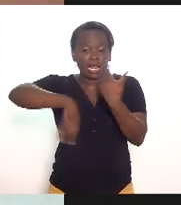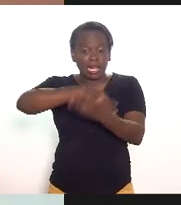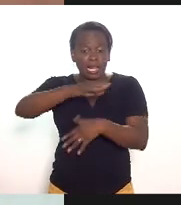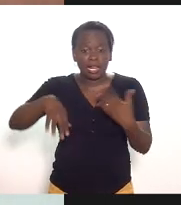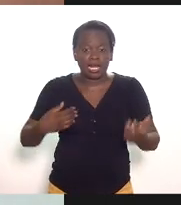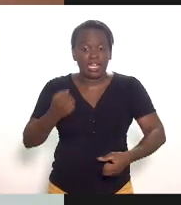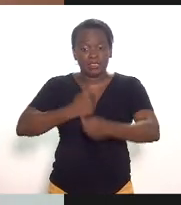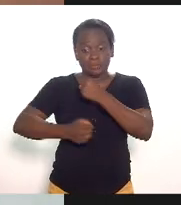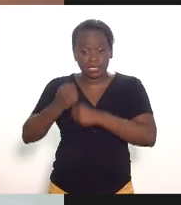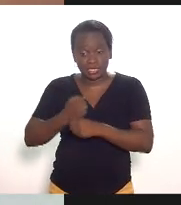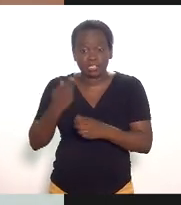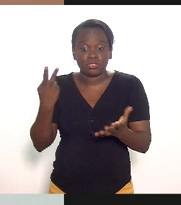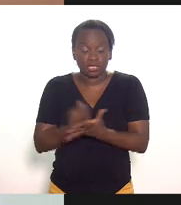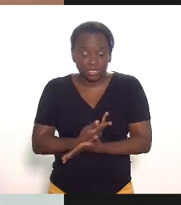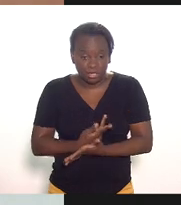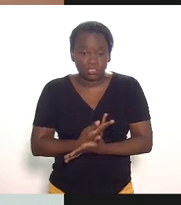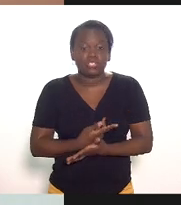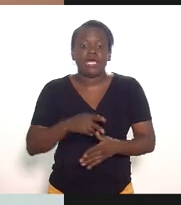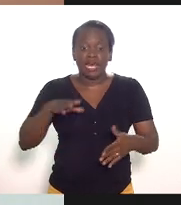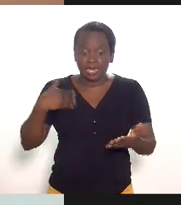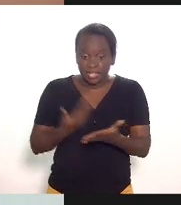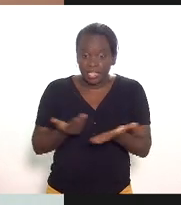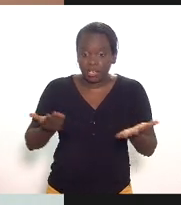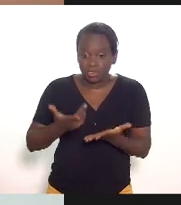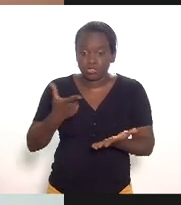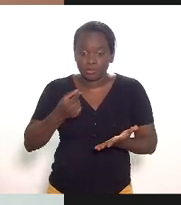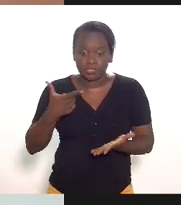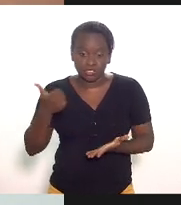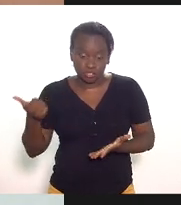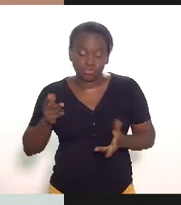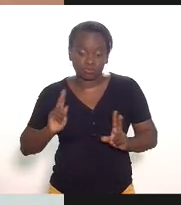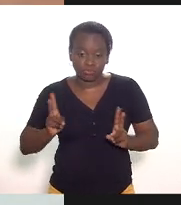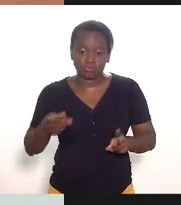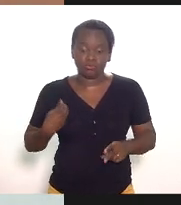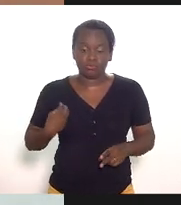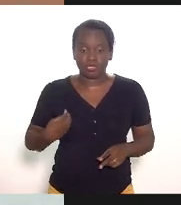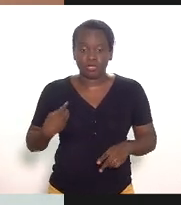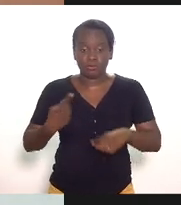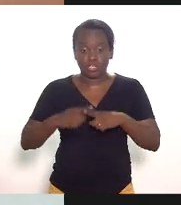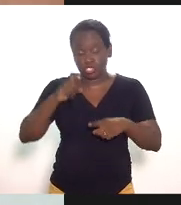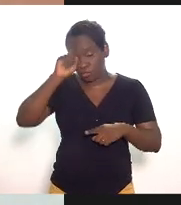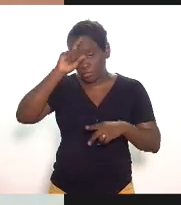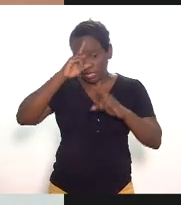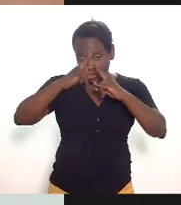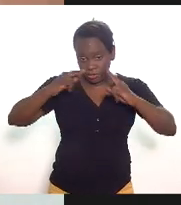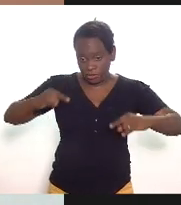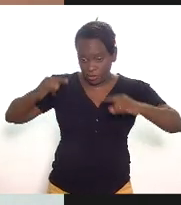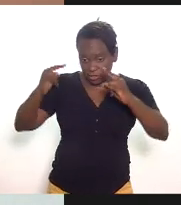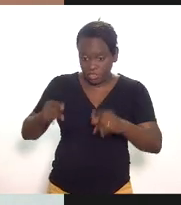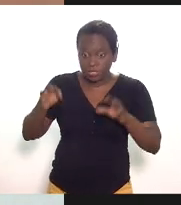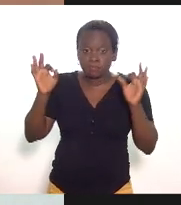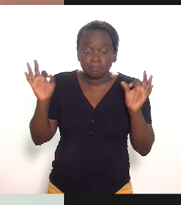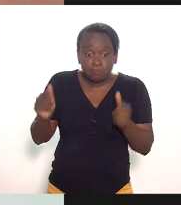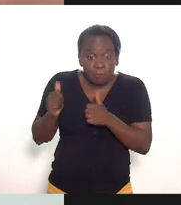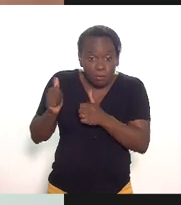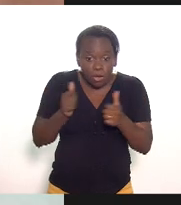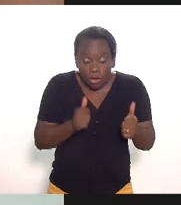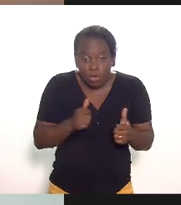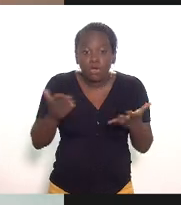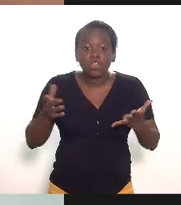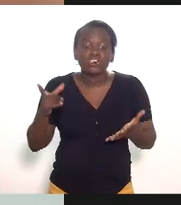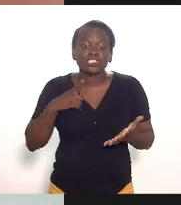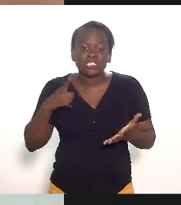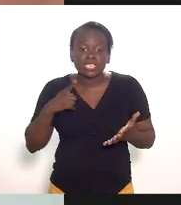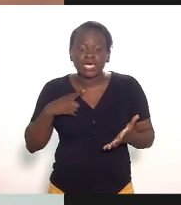vivemos ano passado e estamos vivendo esse ano. Porque se os hospitais de campanha estivessem funcionando, hoje nós temos